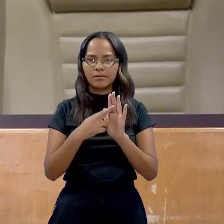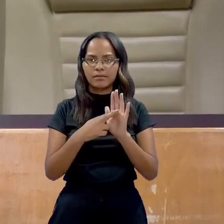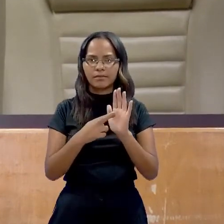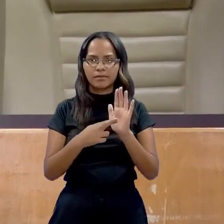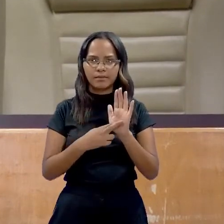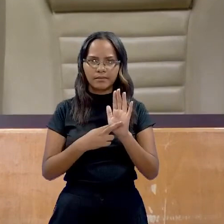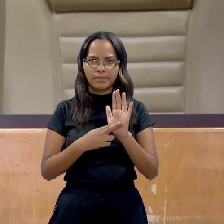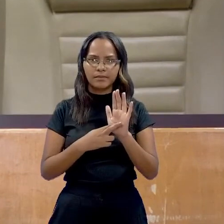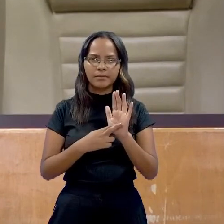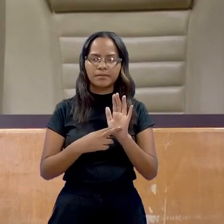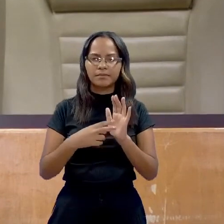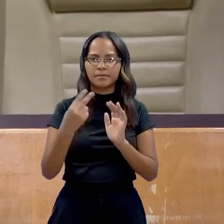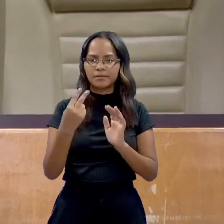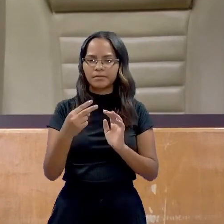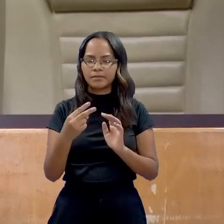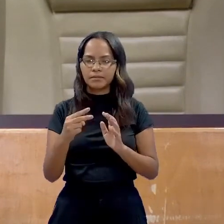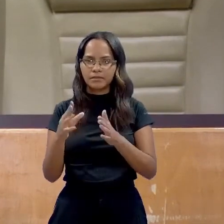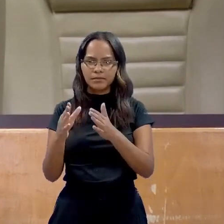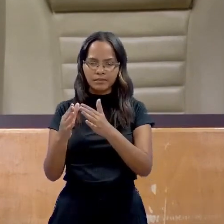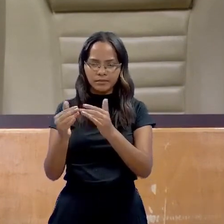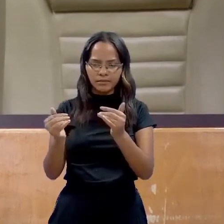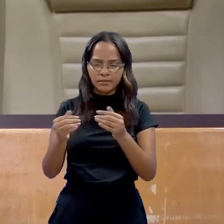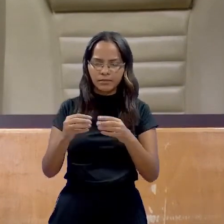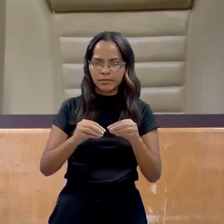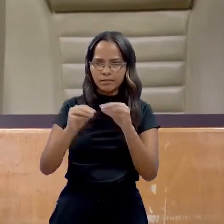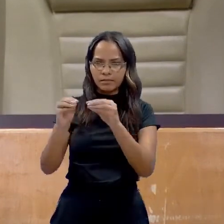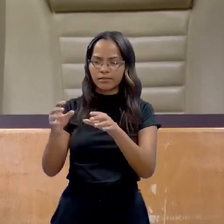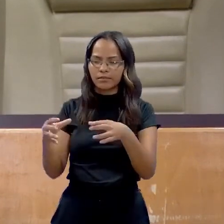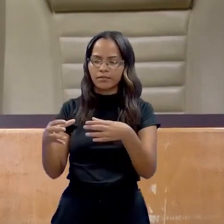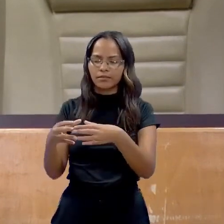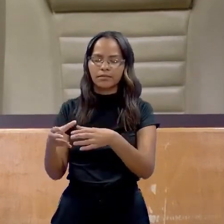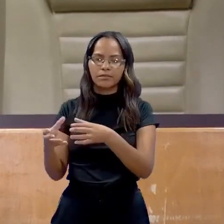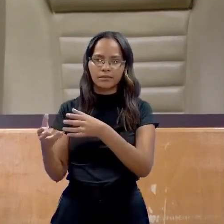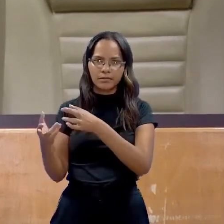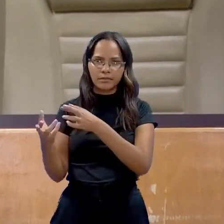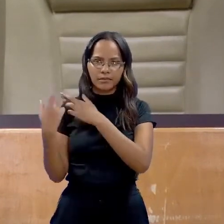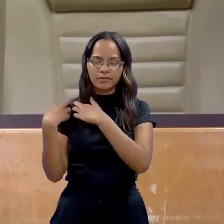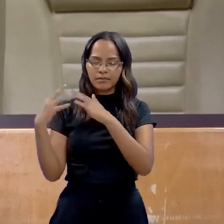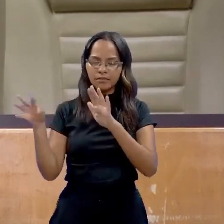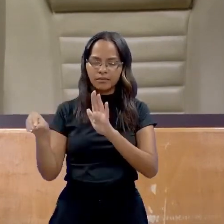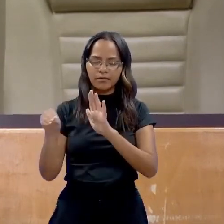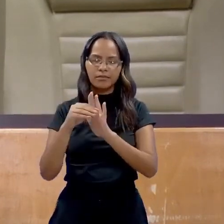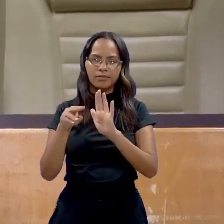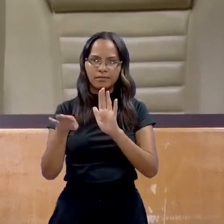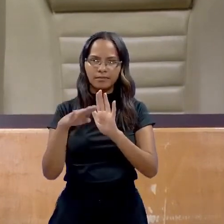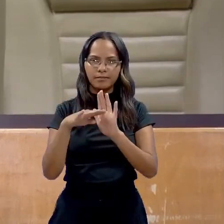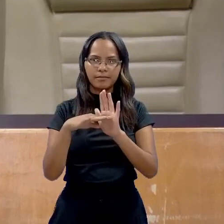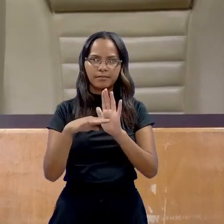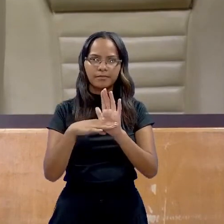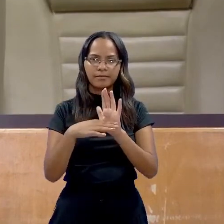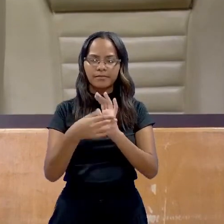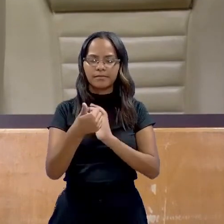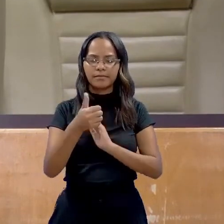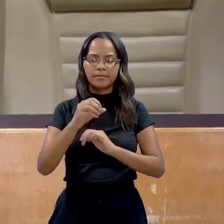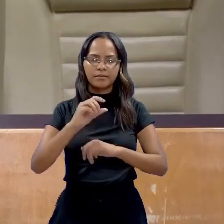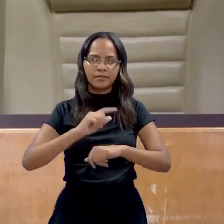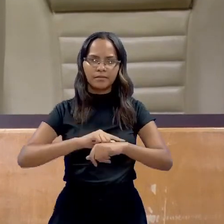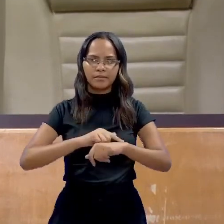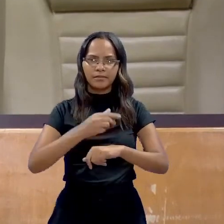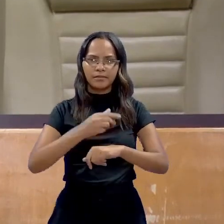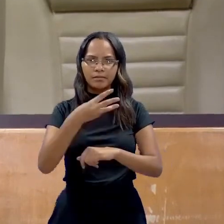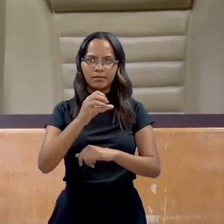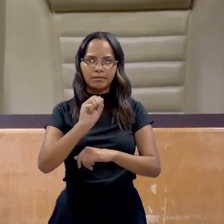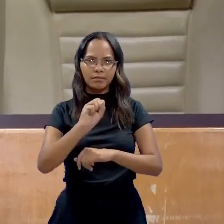Dois requerimentos foram enviados à diretoria legislativa para serem inseridos em pauta. Às 10 horas e 38